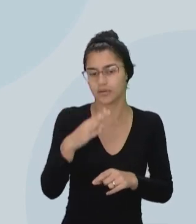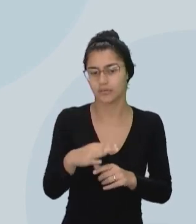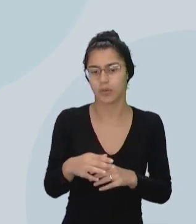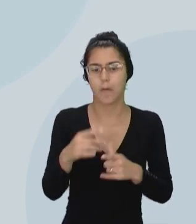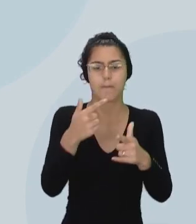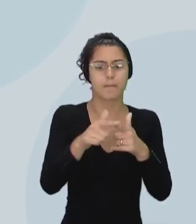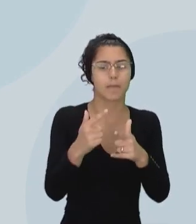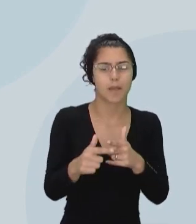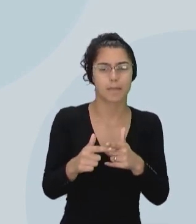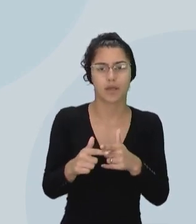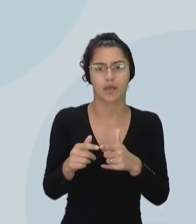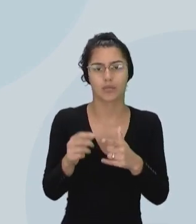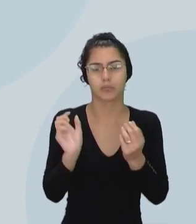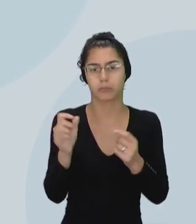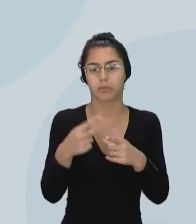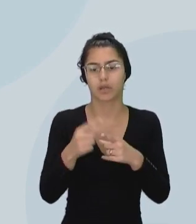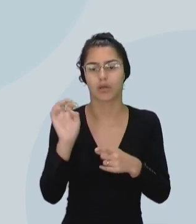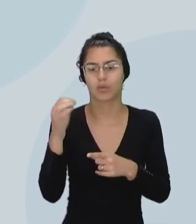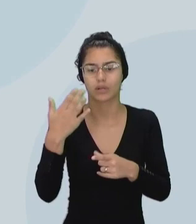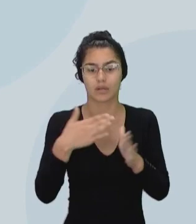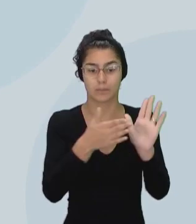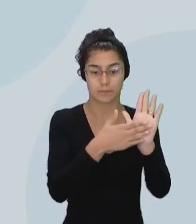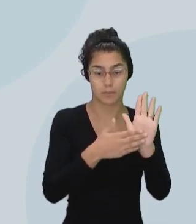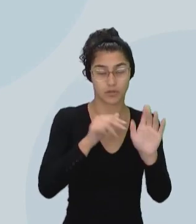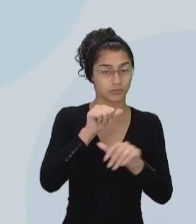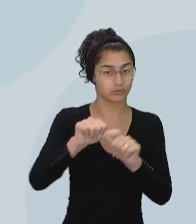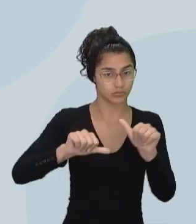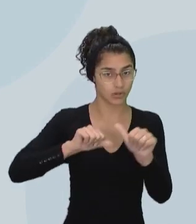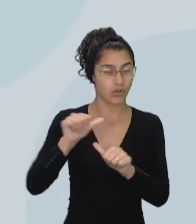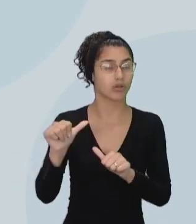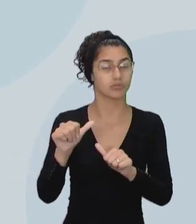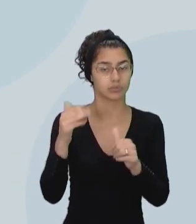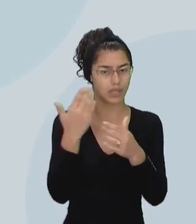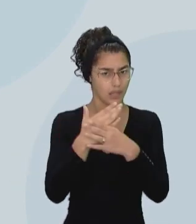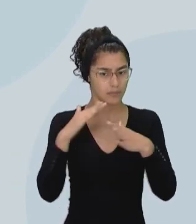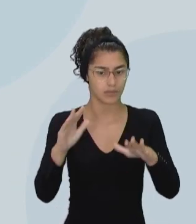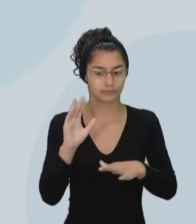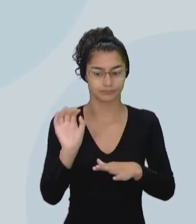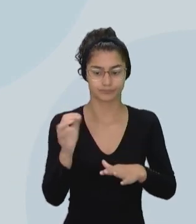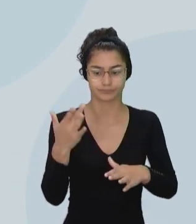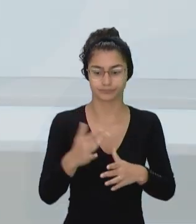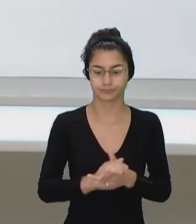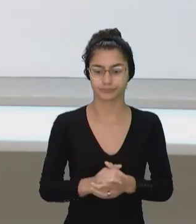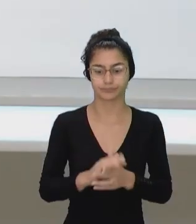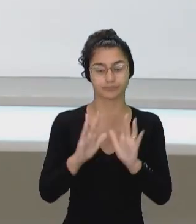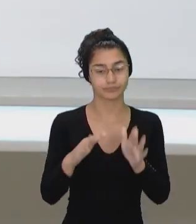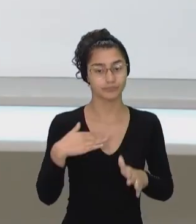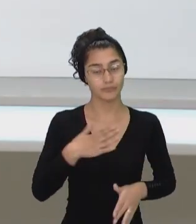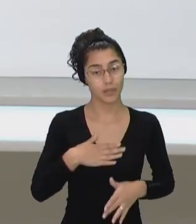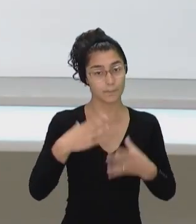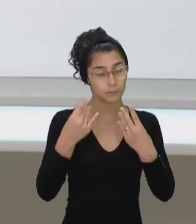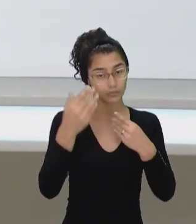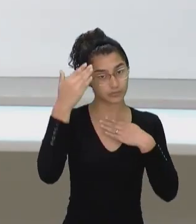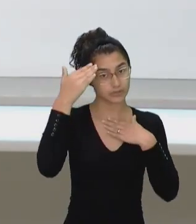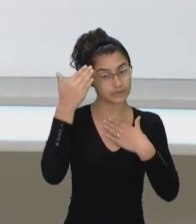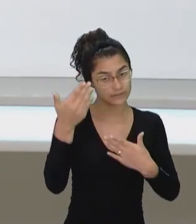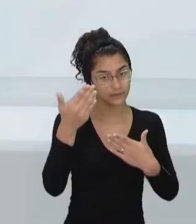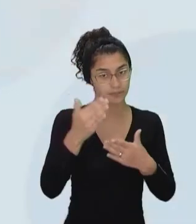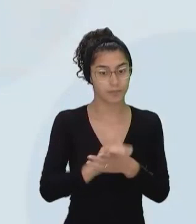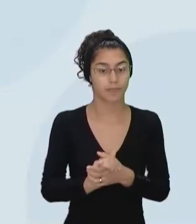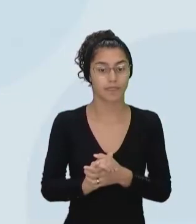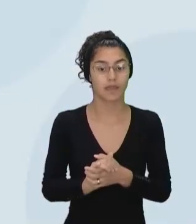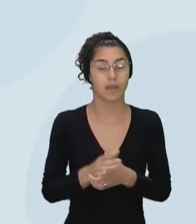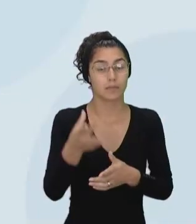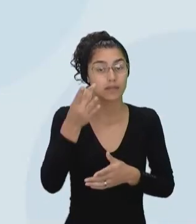causas para esse cenário, propostas para mudanças nesse cenário. Gente, olha só, gostaria muito de agradecer